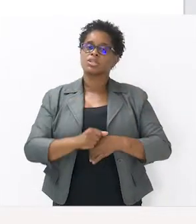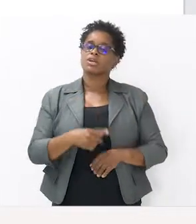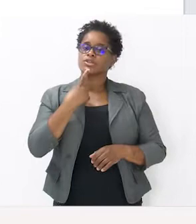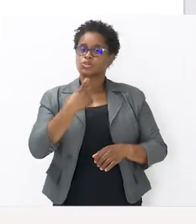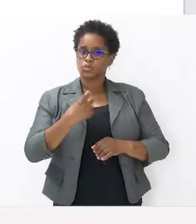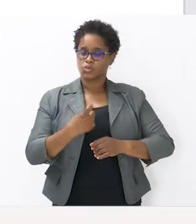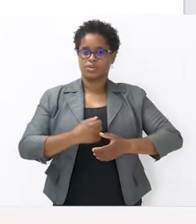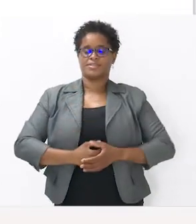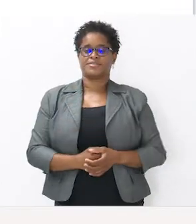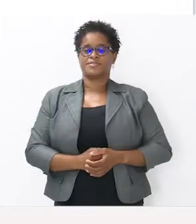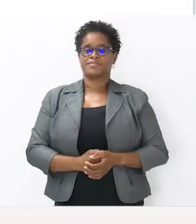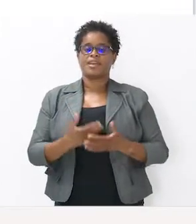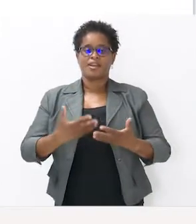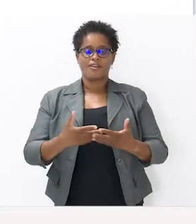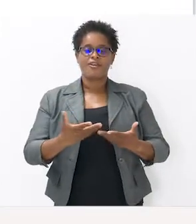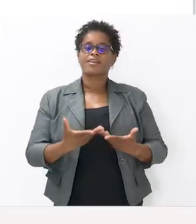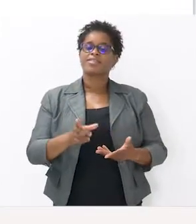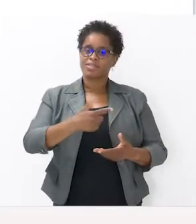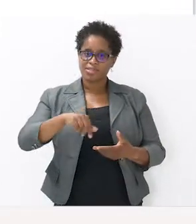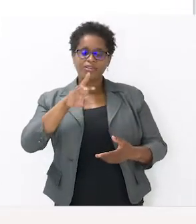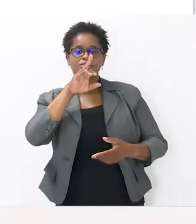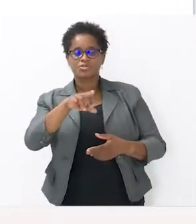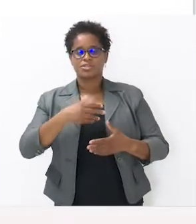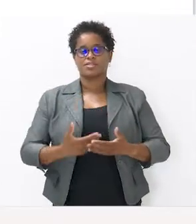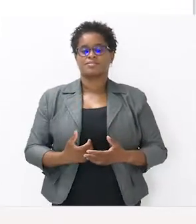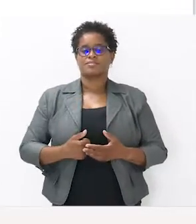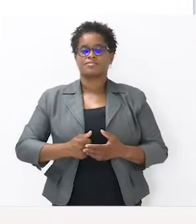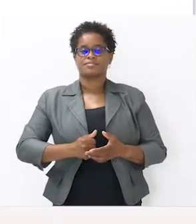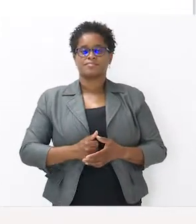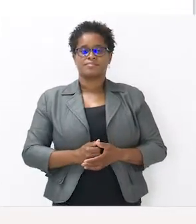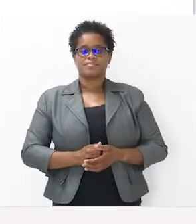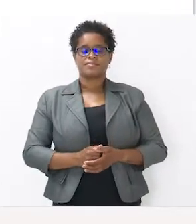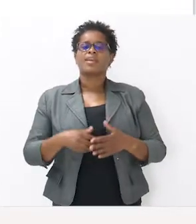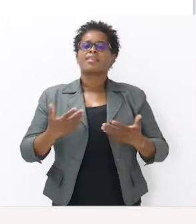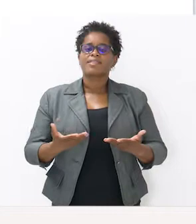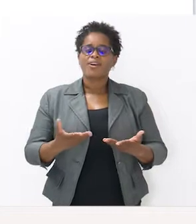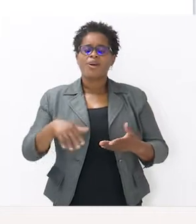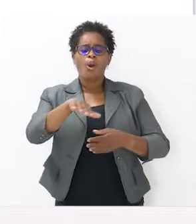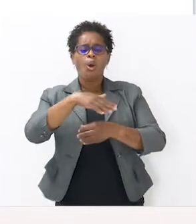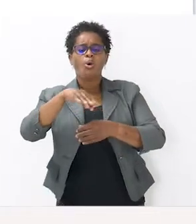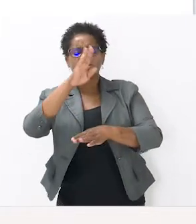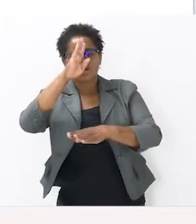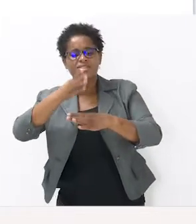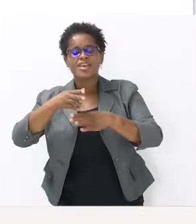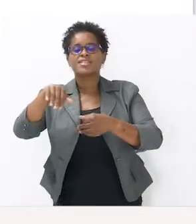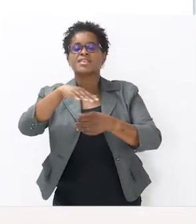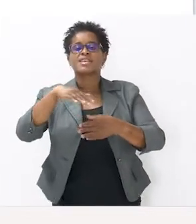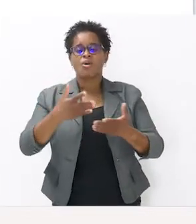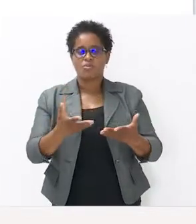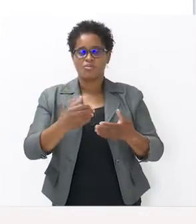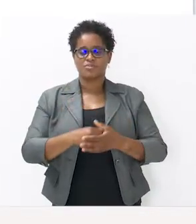as perguntas. Agora então vamos lá responder. Então, onde se desenrola a